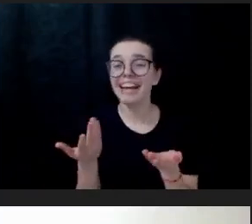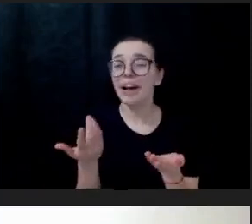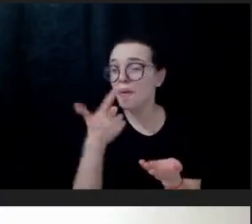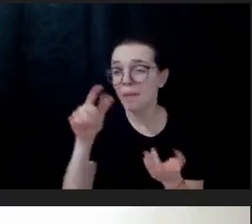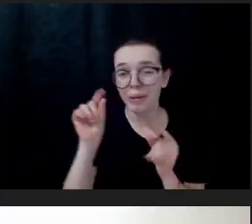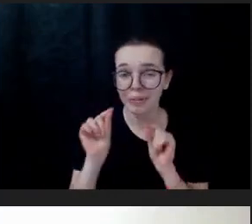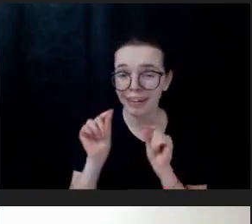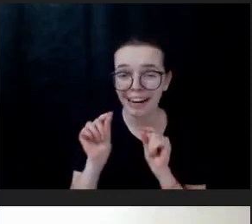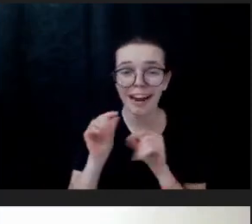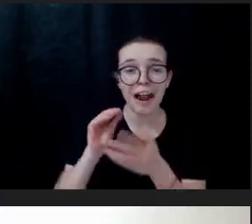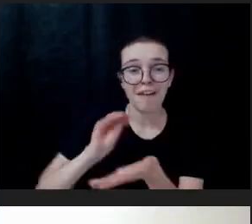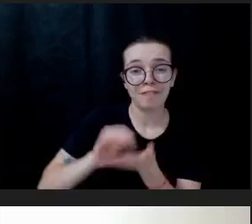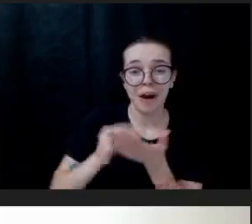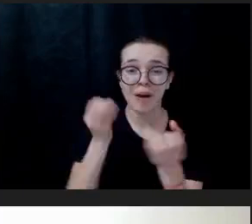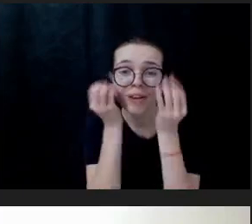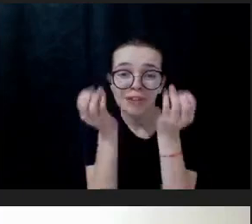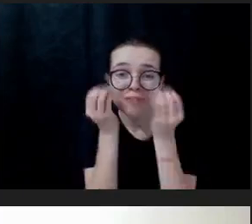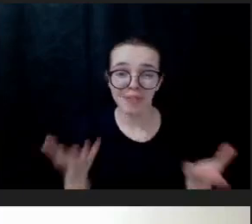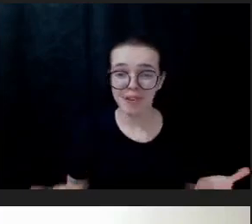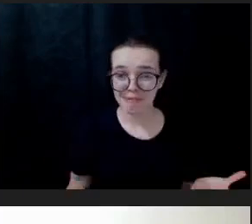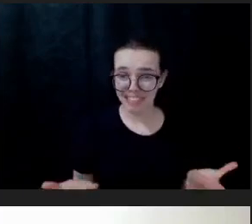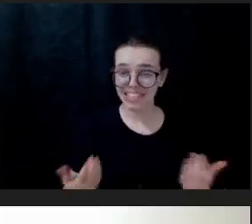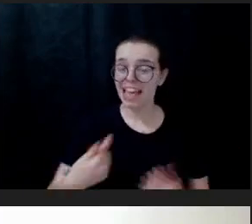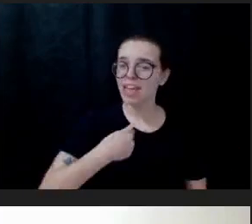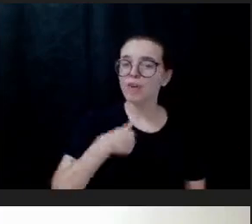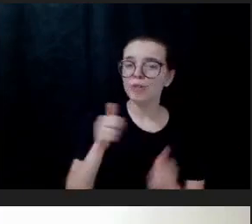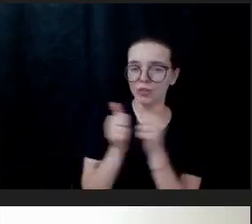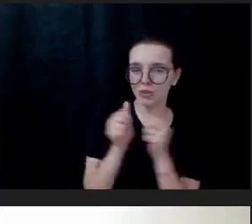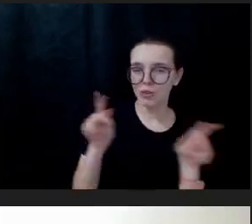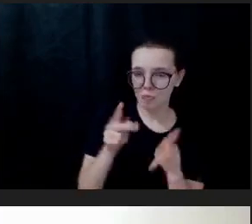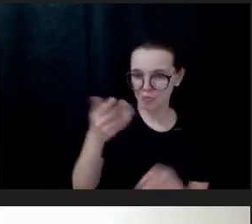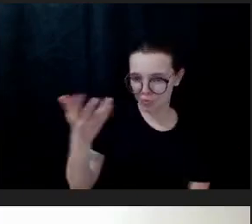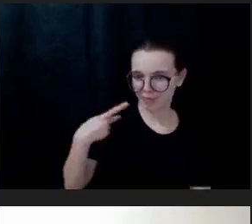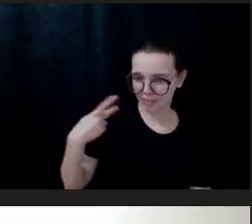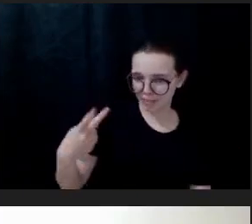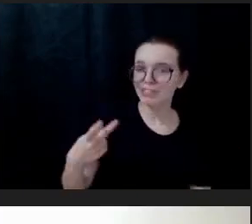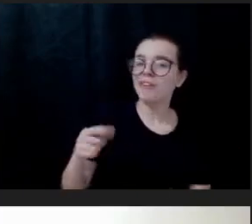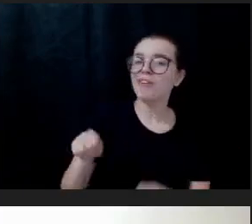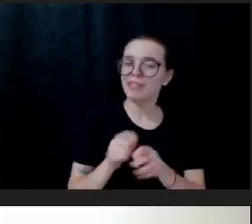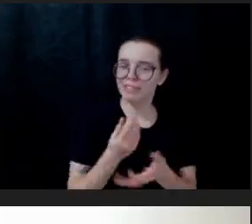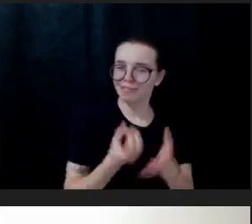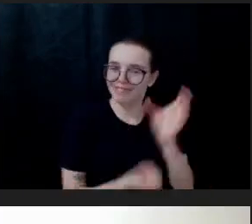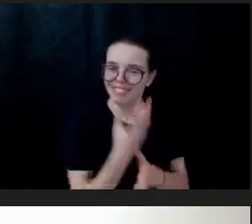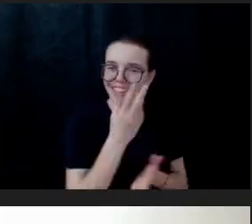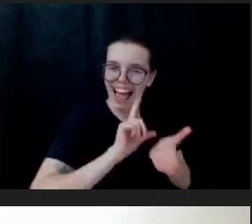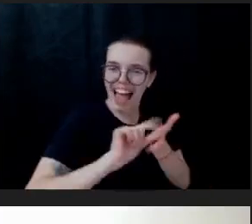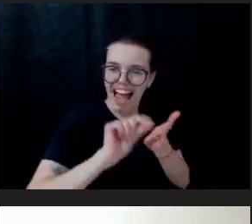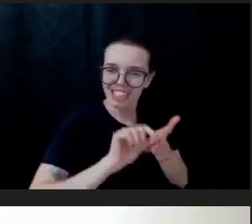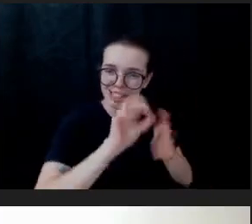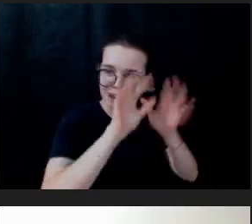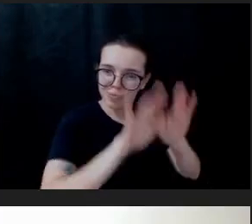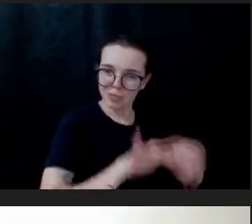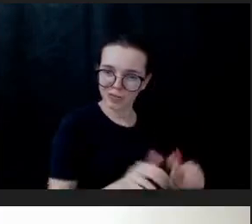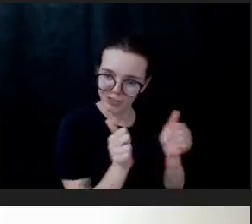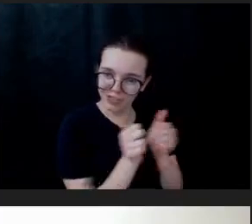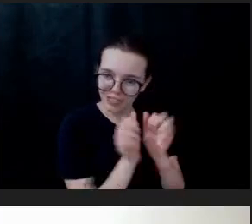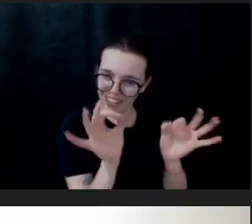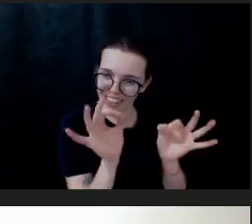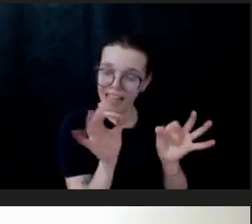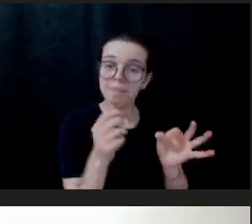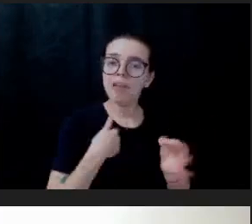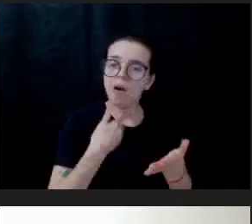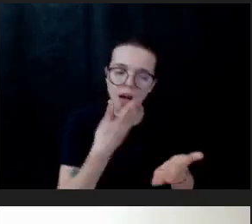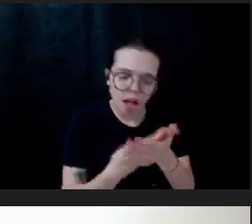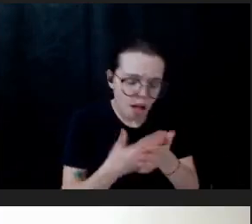oportunidade, né, eu e a professora Gildete até escrevemos um artigo juntos, né, foi a época que eu estudei esse assunto, assim,